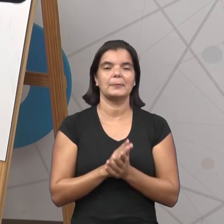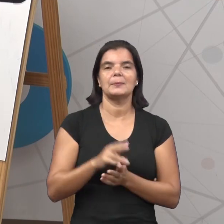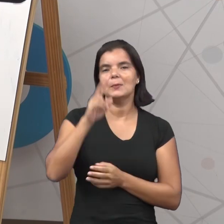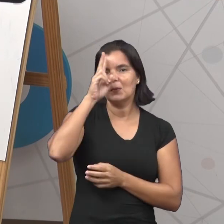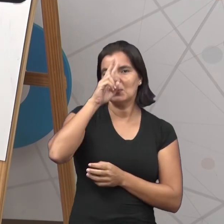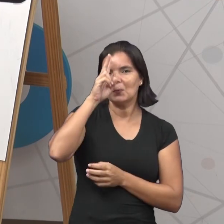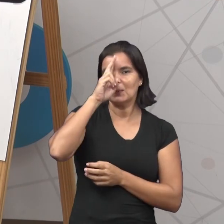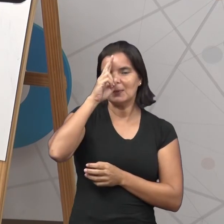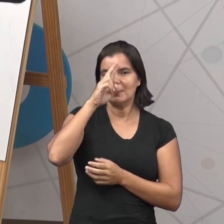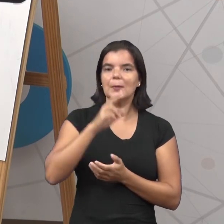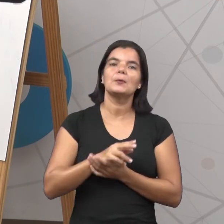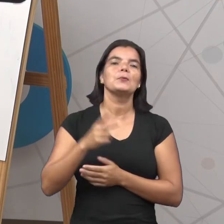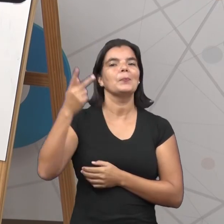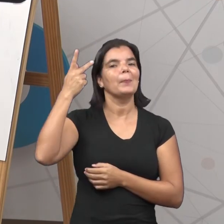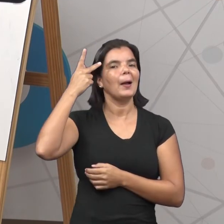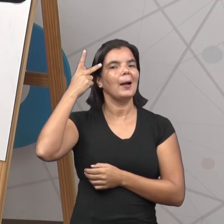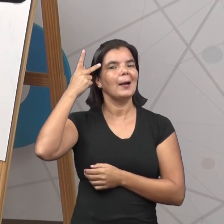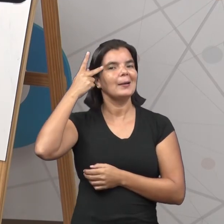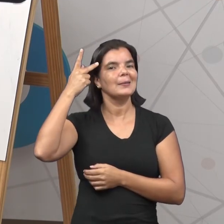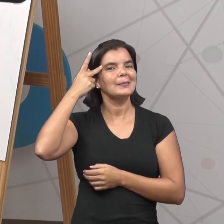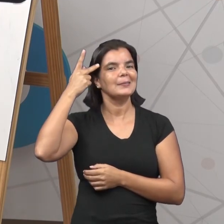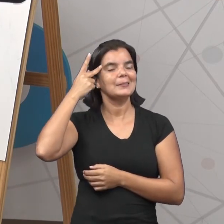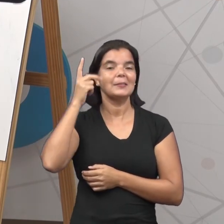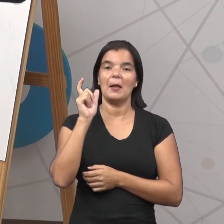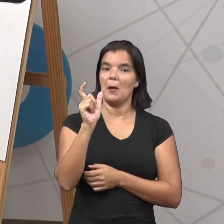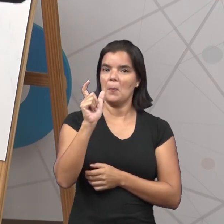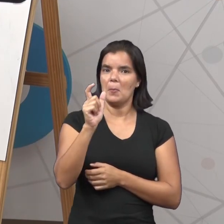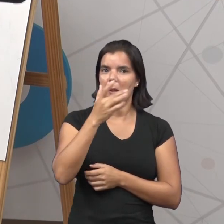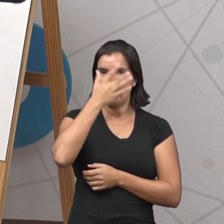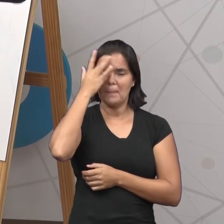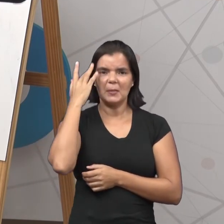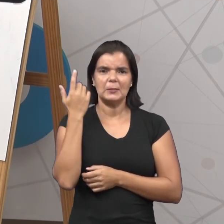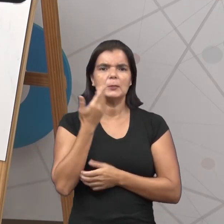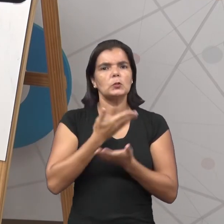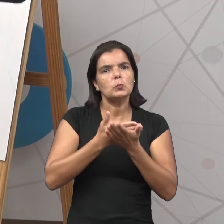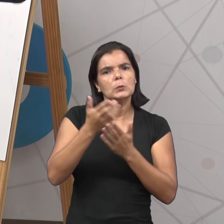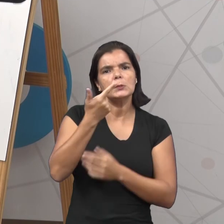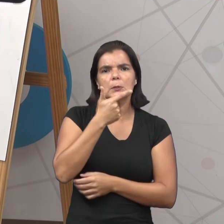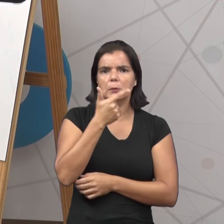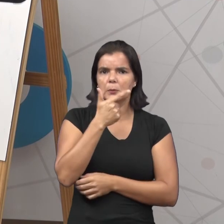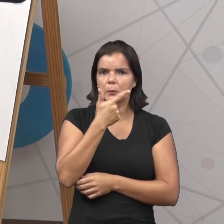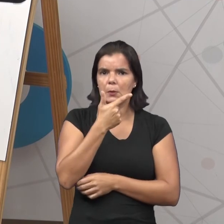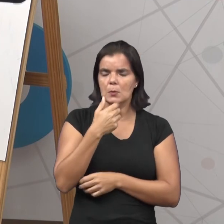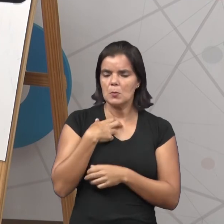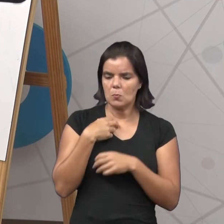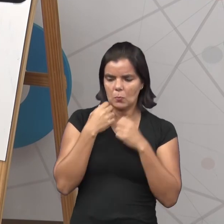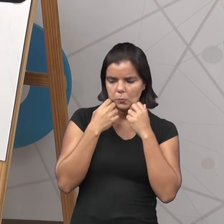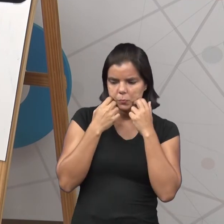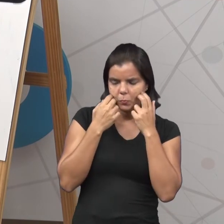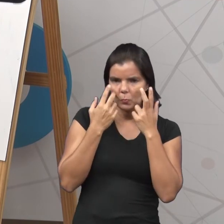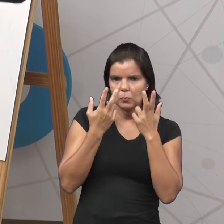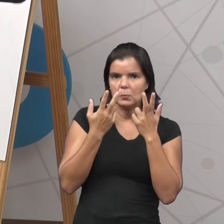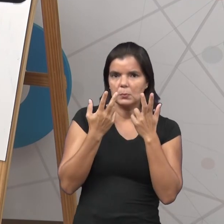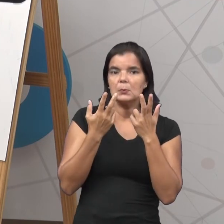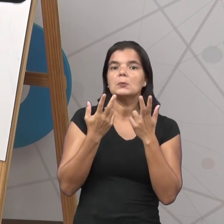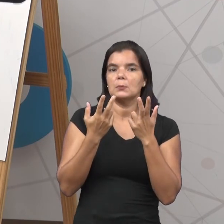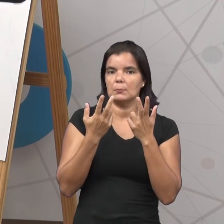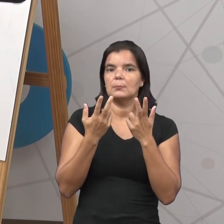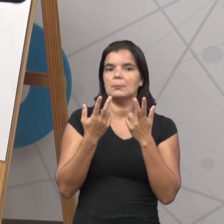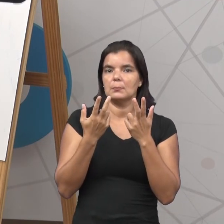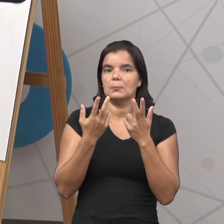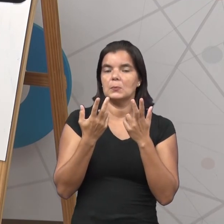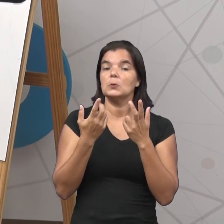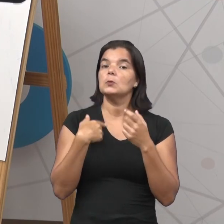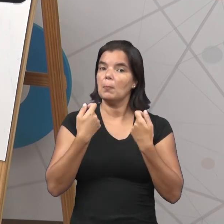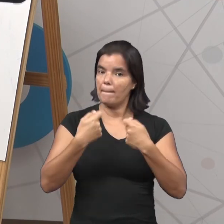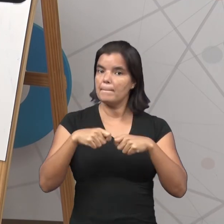que quando eu fui para São Paulo, eu falei uma palavra e as pessoas começaram a rir. E eu fiquei um pouco sem graça. Isso é um pouco constrangedor e a